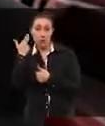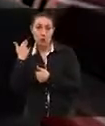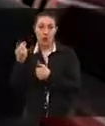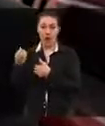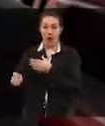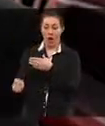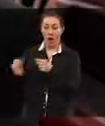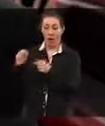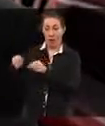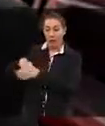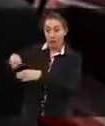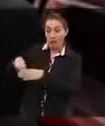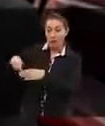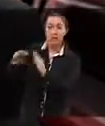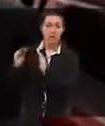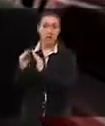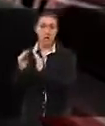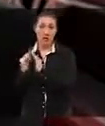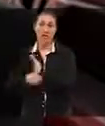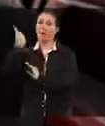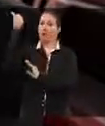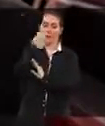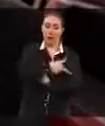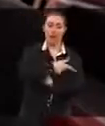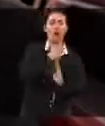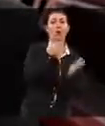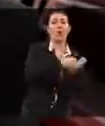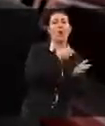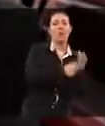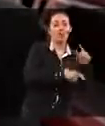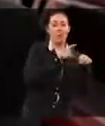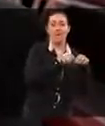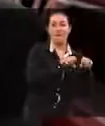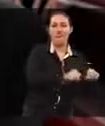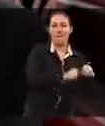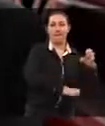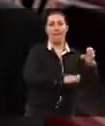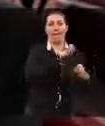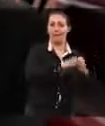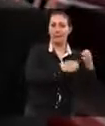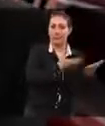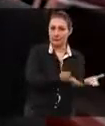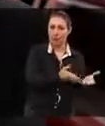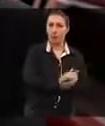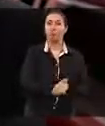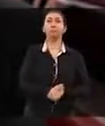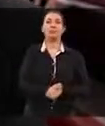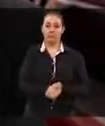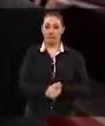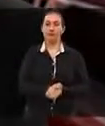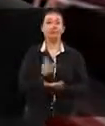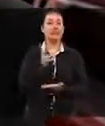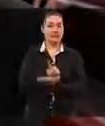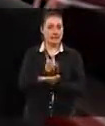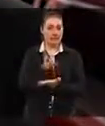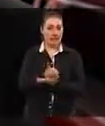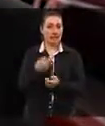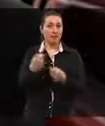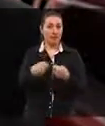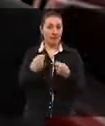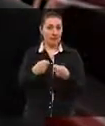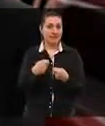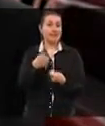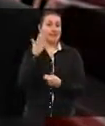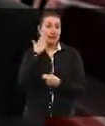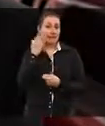frescos, alimentos produzidos por você mesmo, do que consumir esses alimentos industrializados, né? Então, assim, sempre a gente tem que